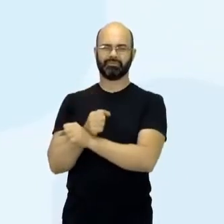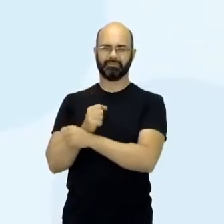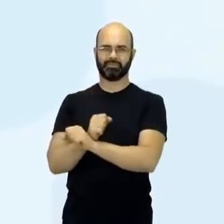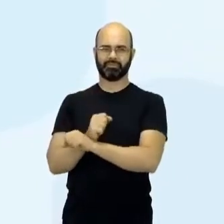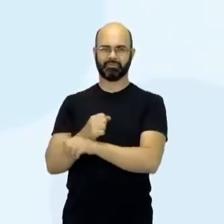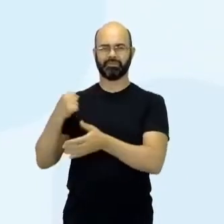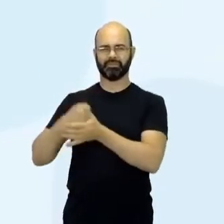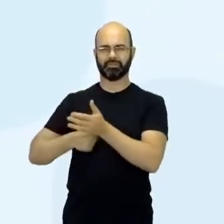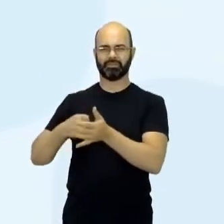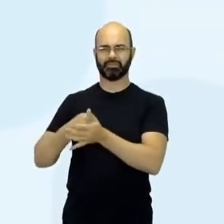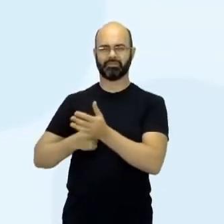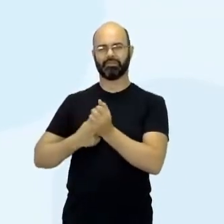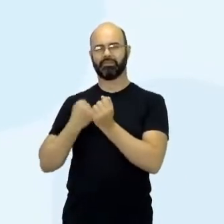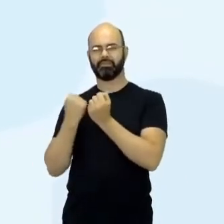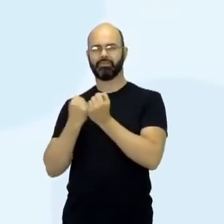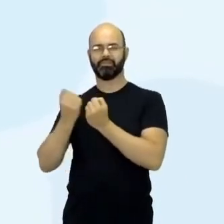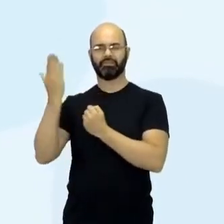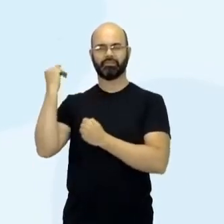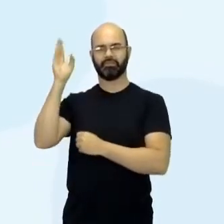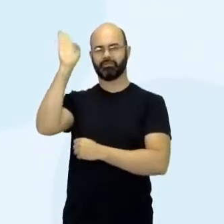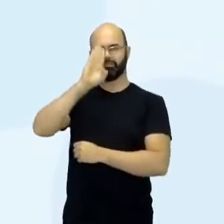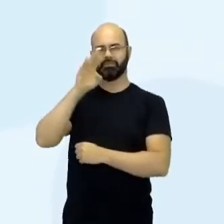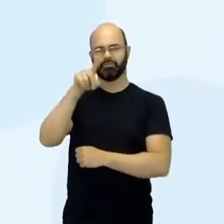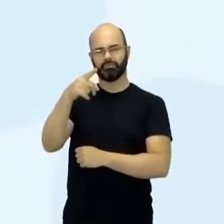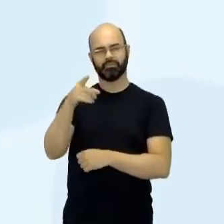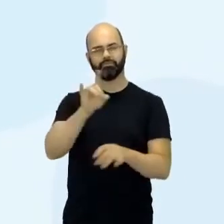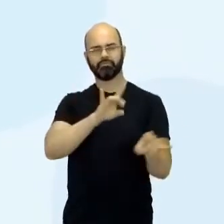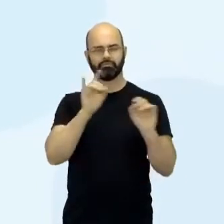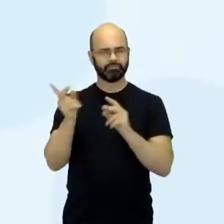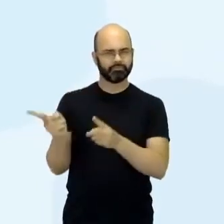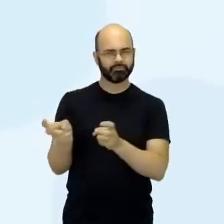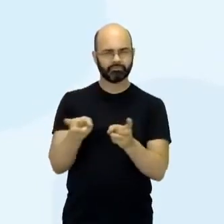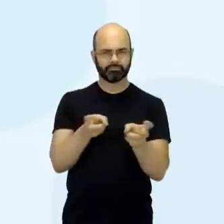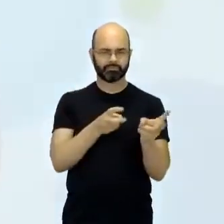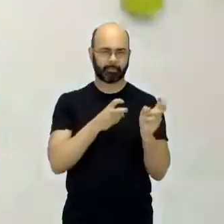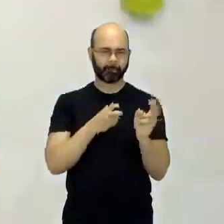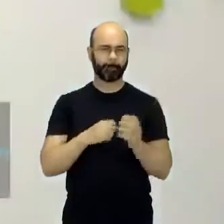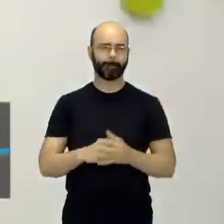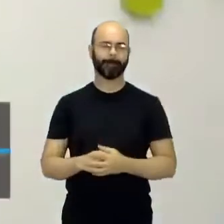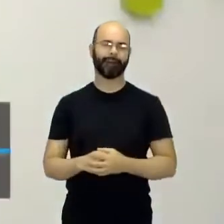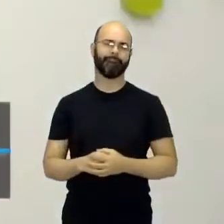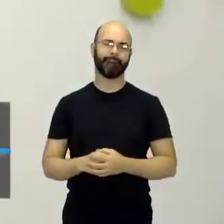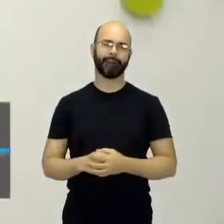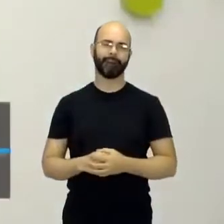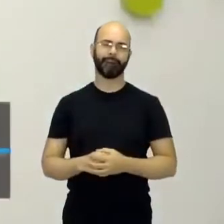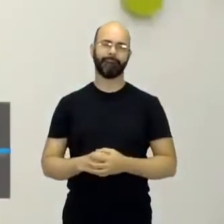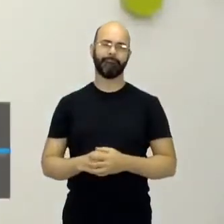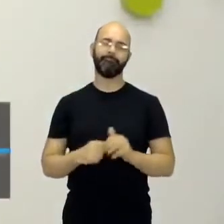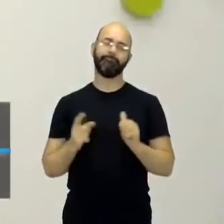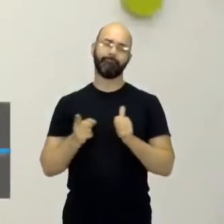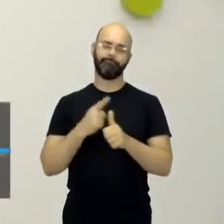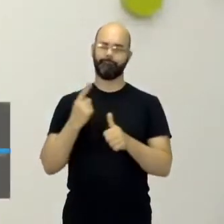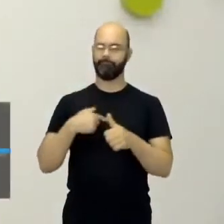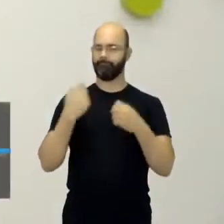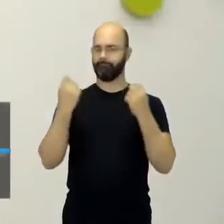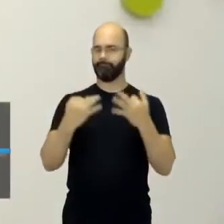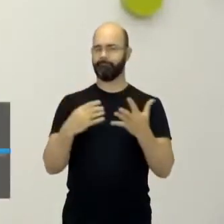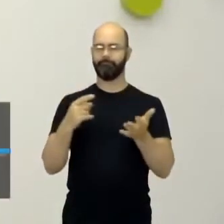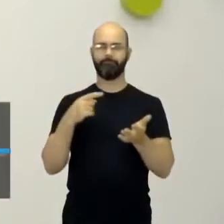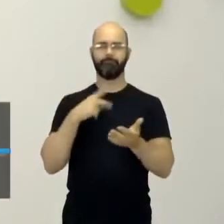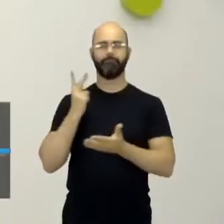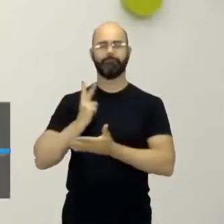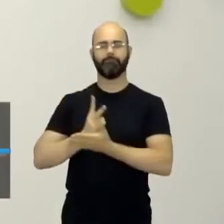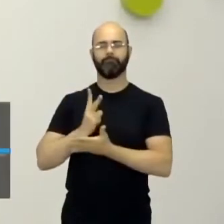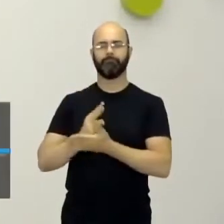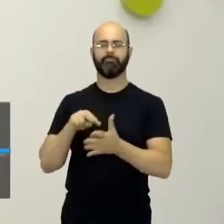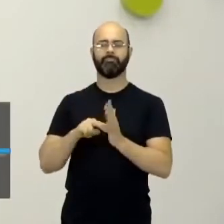contra a escravidão que ocorreu no Brasil? Então, olha só, nós sabemos, primeiro eu vou explicar o que é permanência,